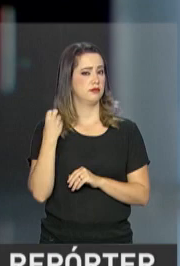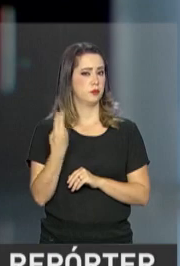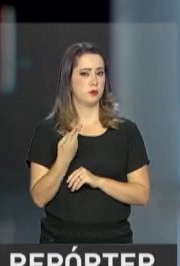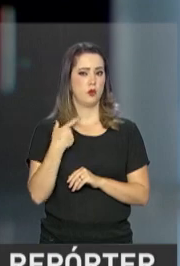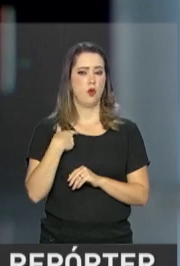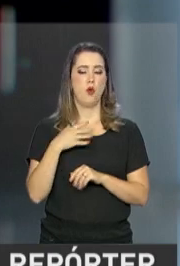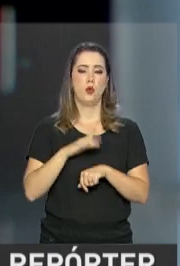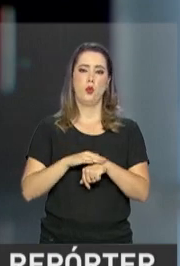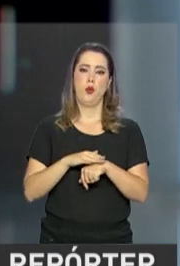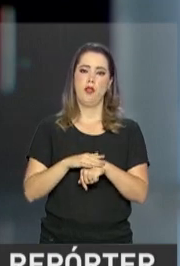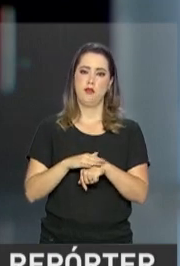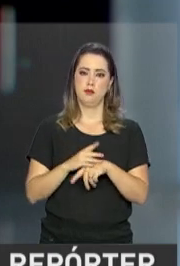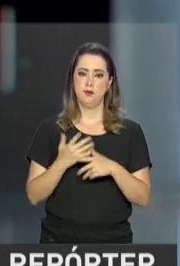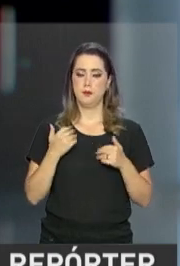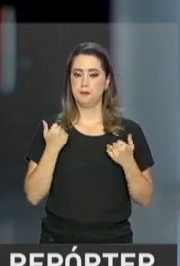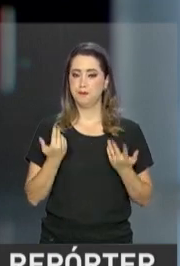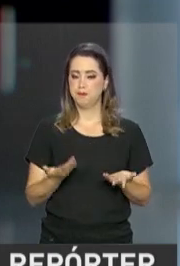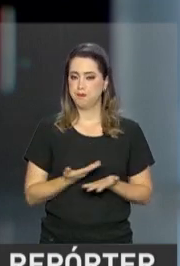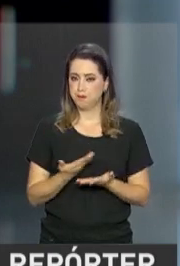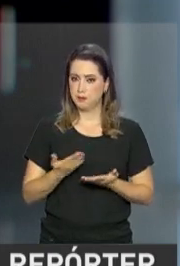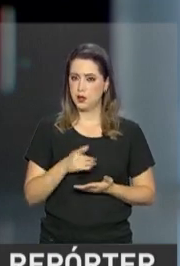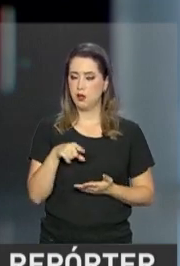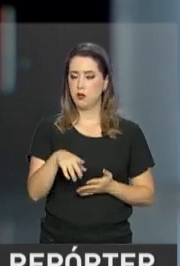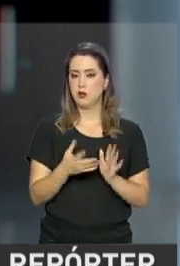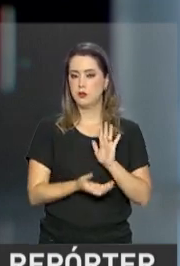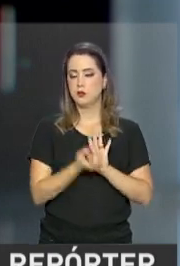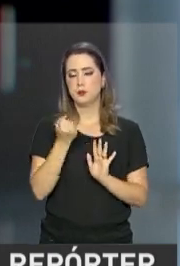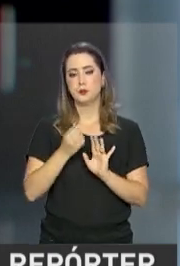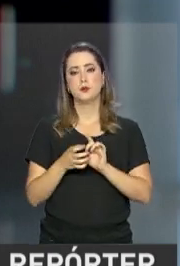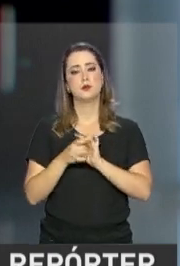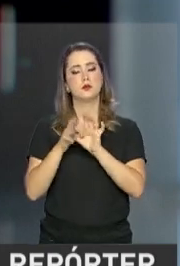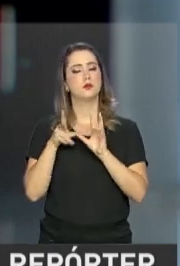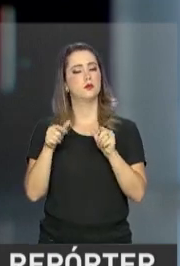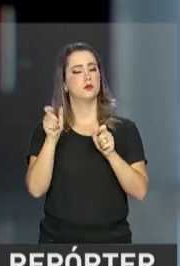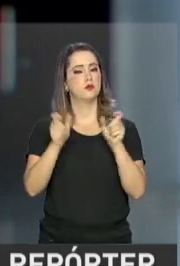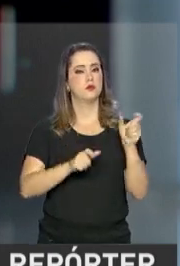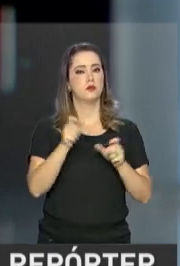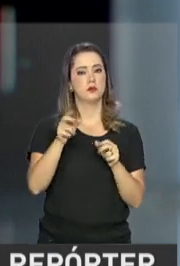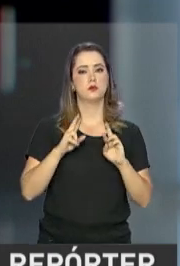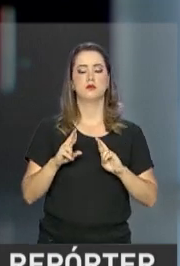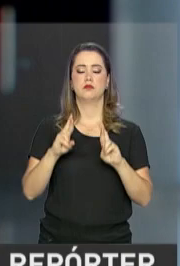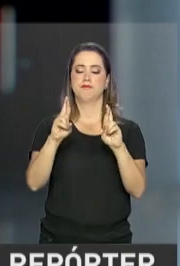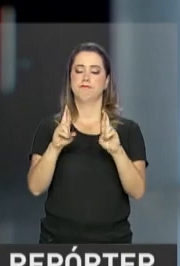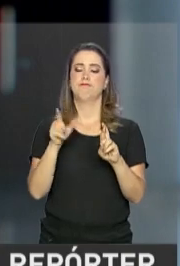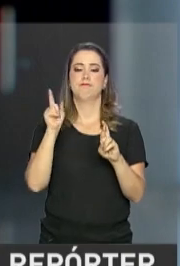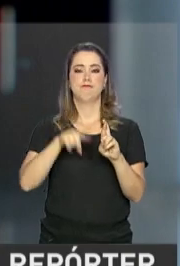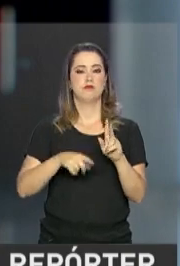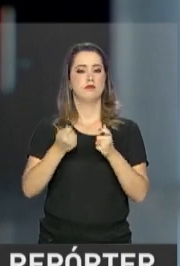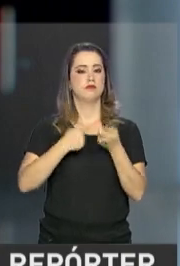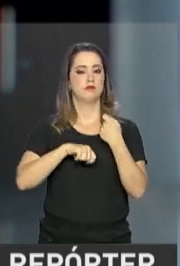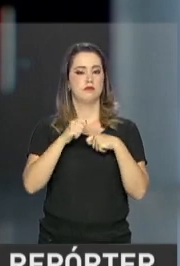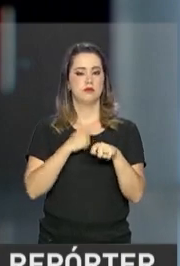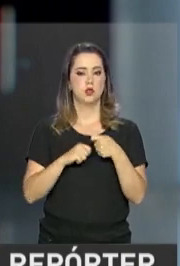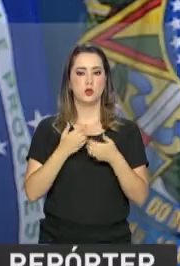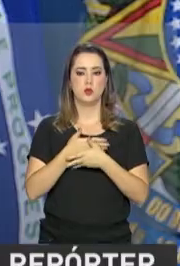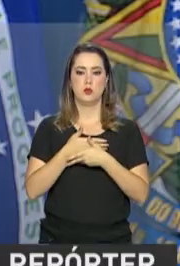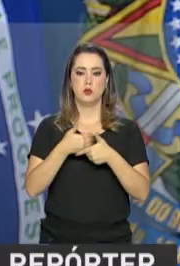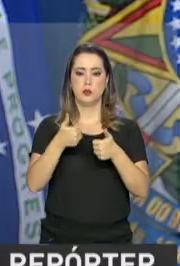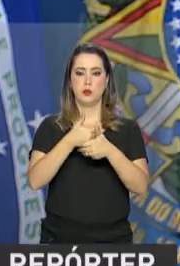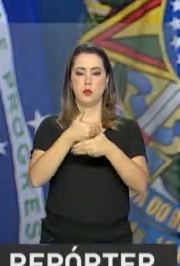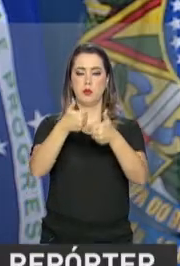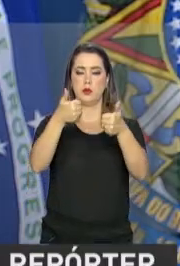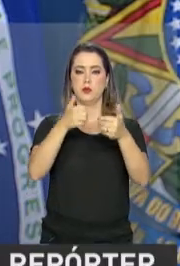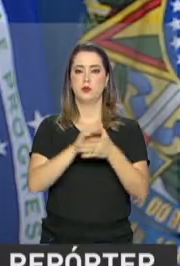ficava em válido por exemplo agora com o saque liberado para todos a expectativa é de economia aquecida o